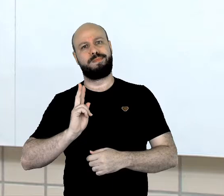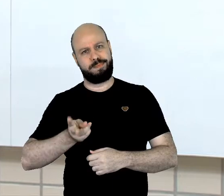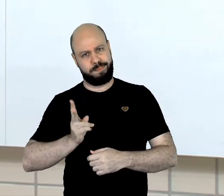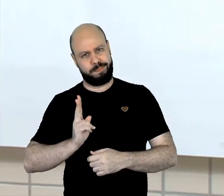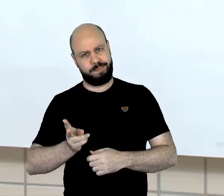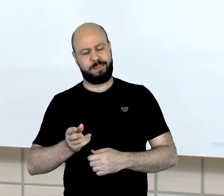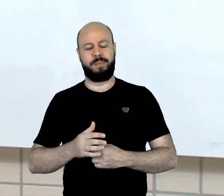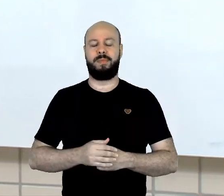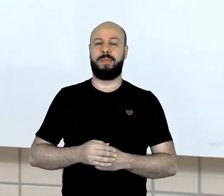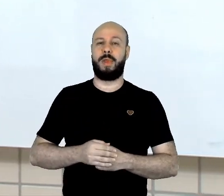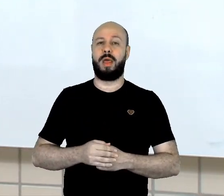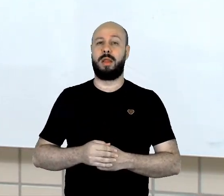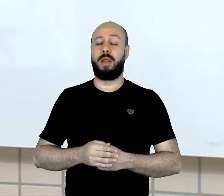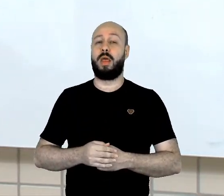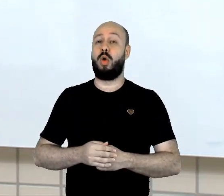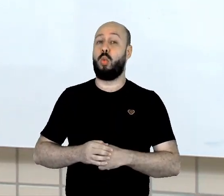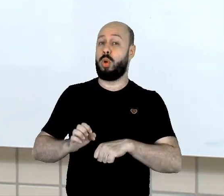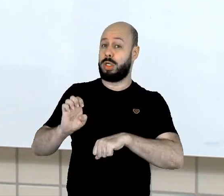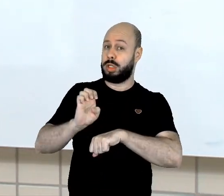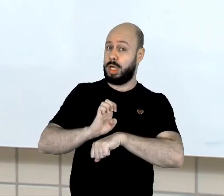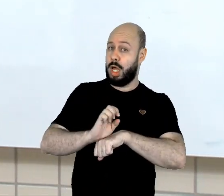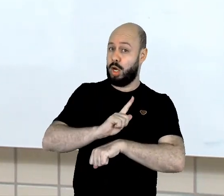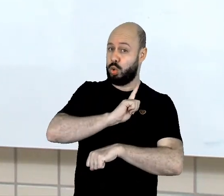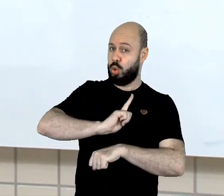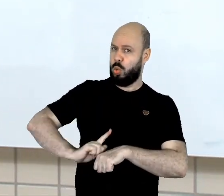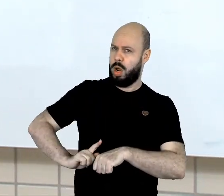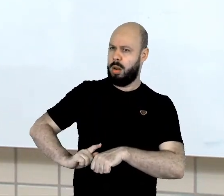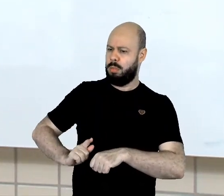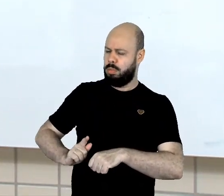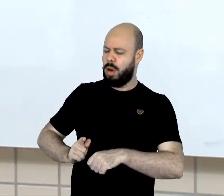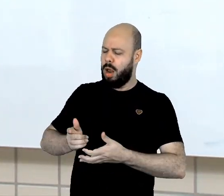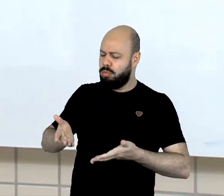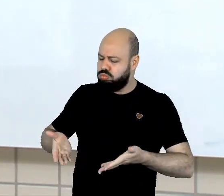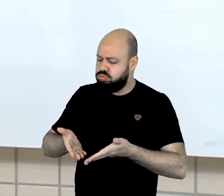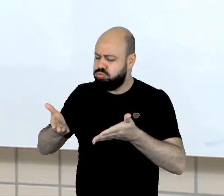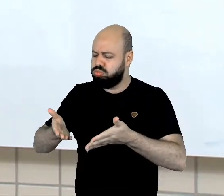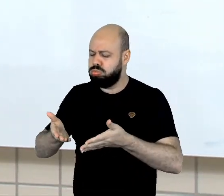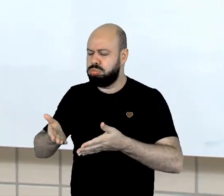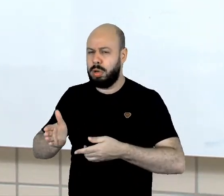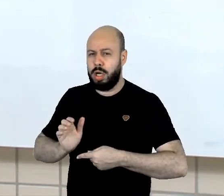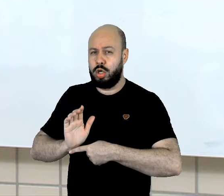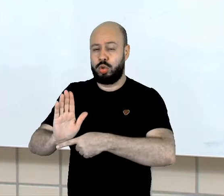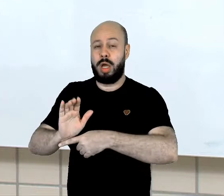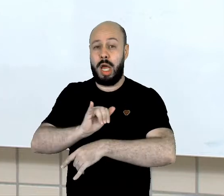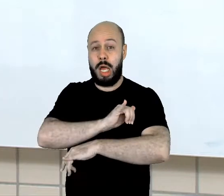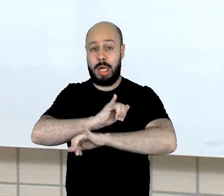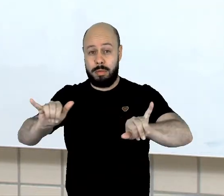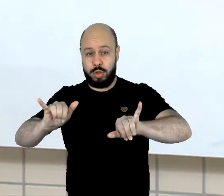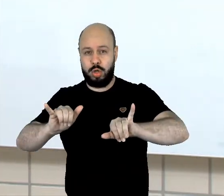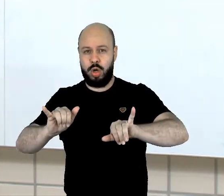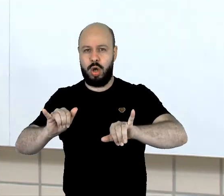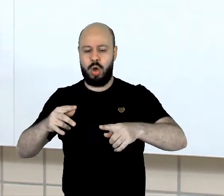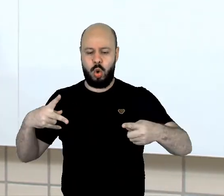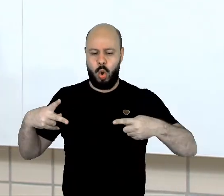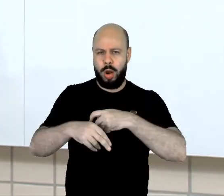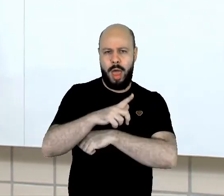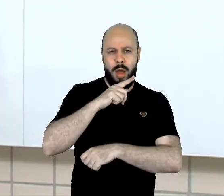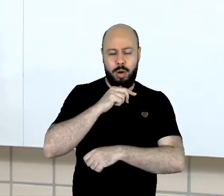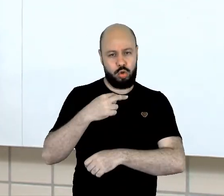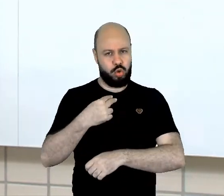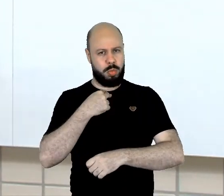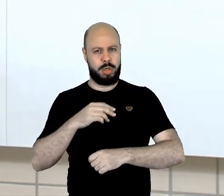o governo, para ajudar, decretou que não poderiam cortar a água das pessoas. Só que mesmo